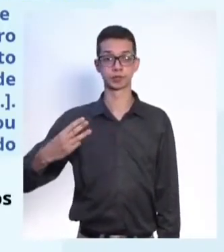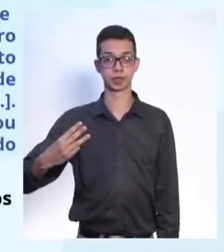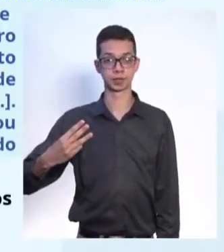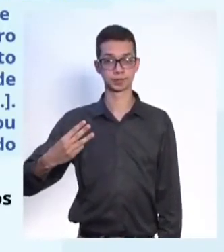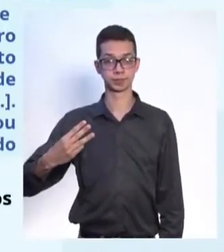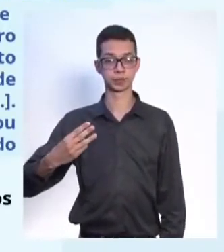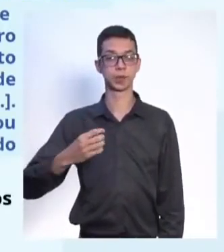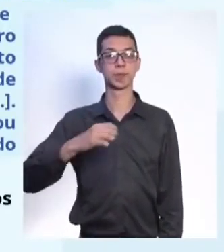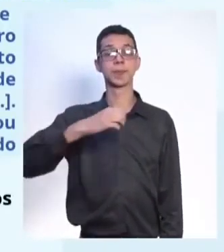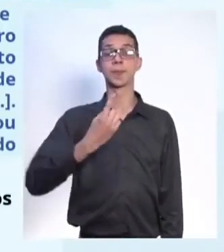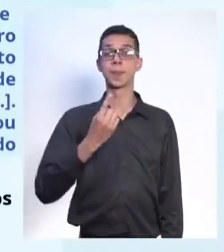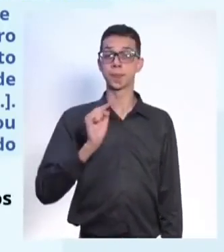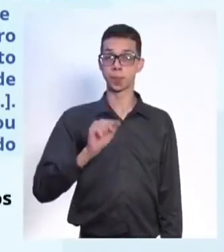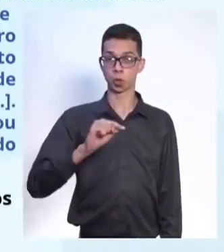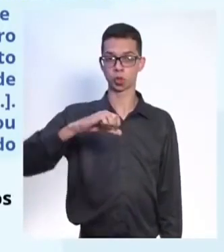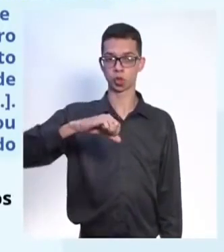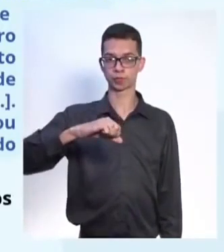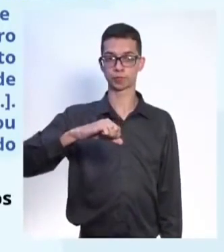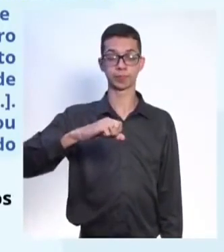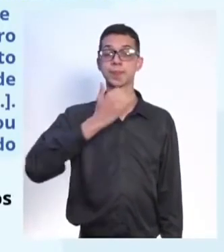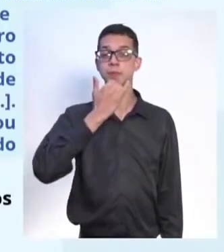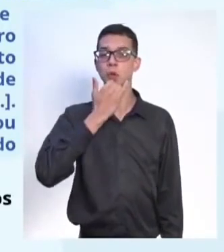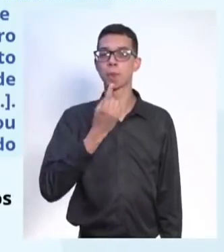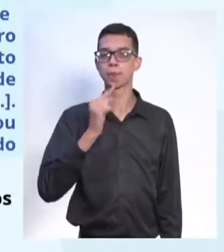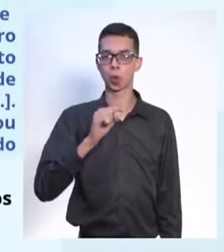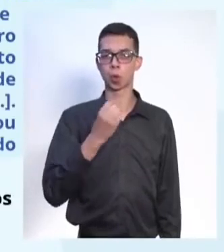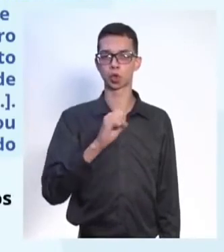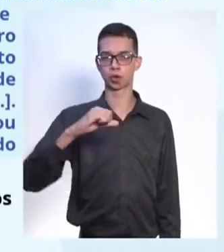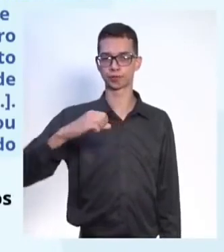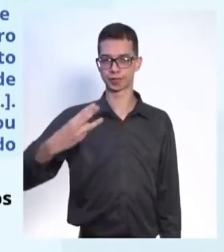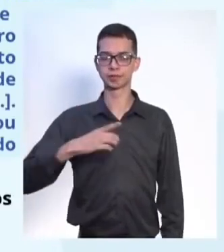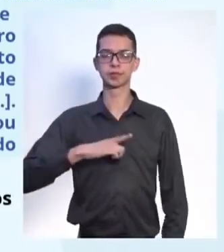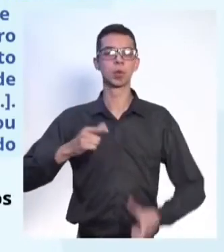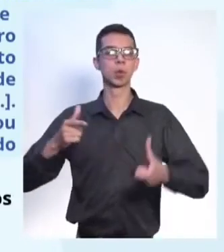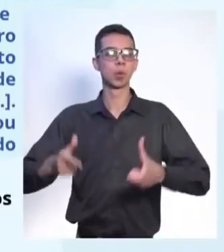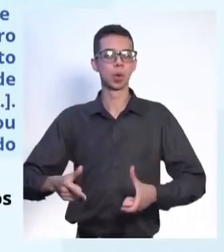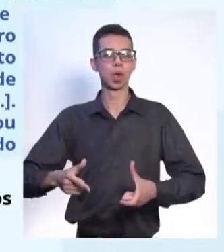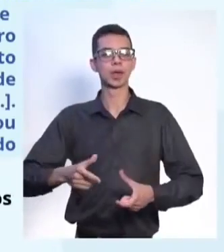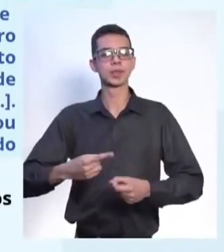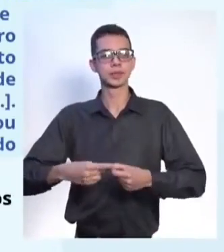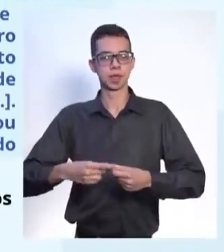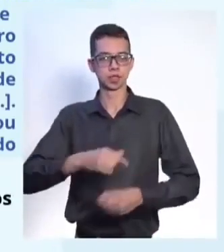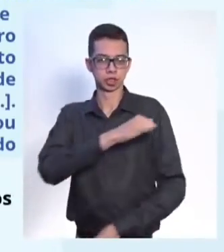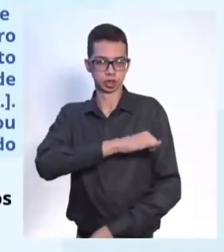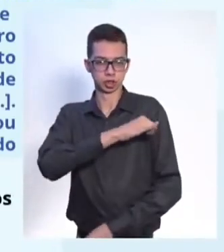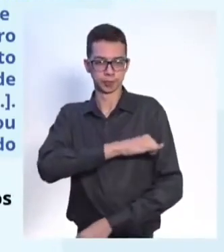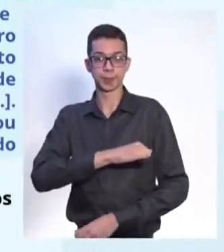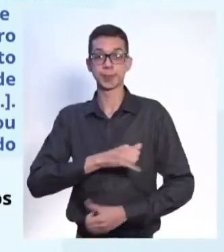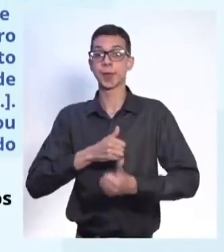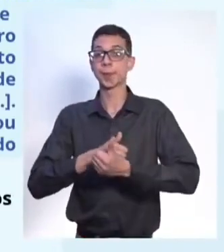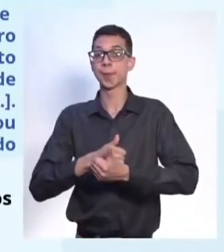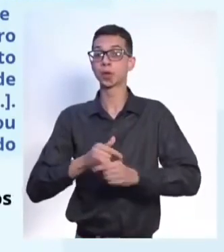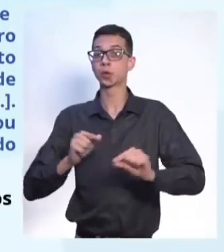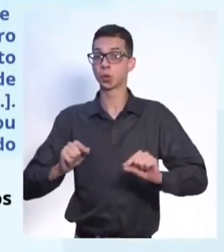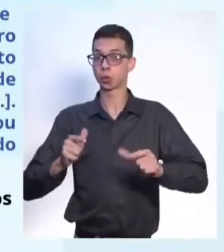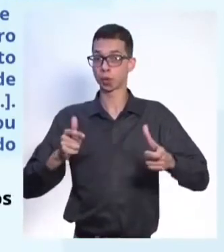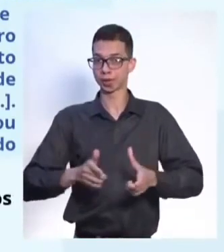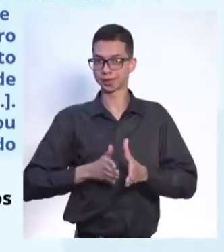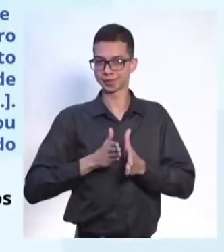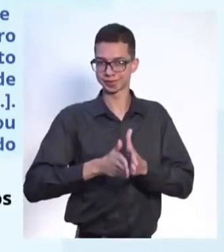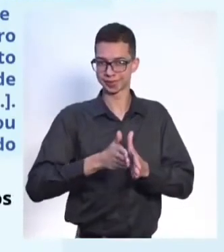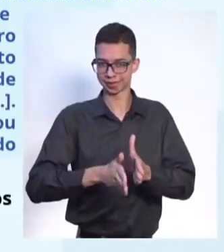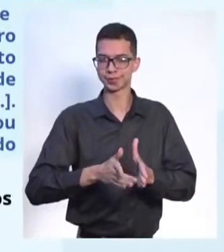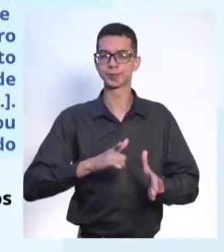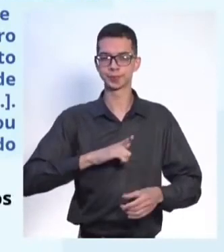estação ferroviária central do Brasil, havia um cortiço que ficou conhecido como Cabeça de Porco, aquele da imagem que